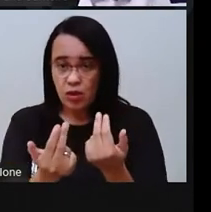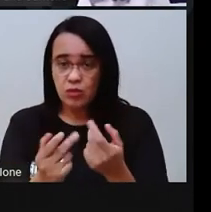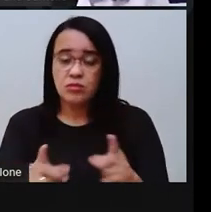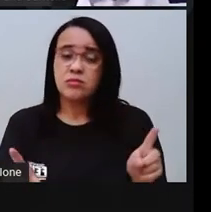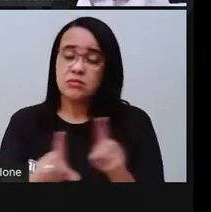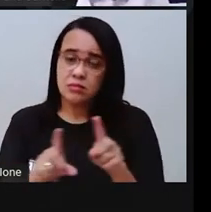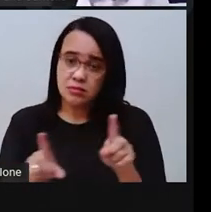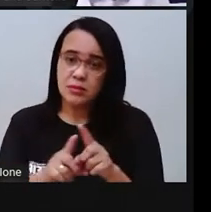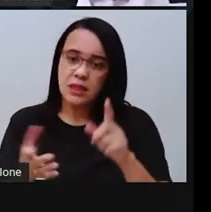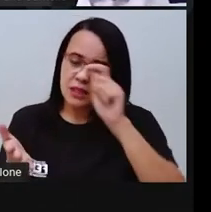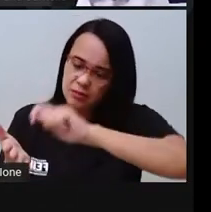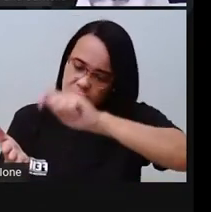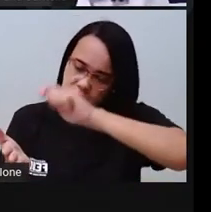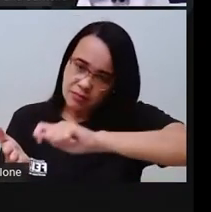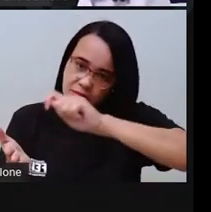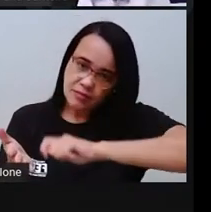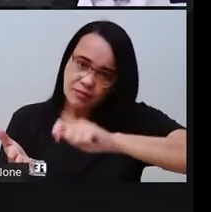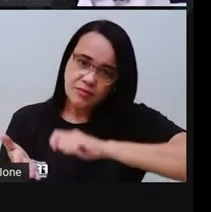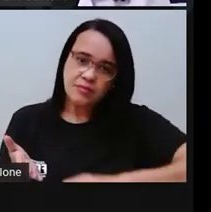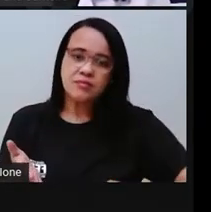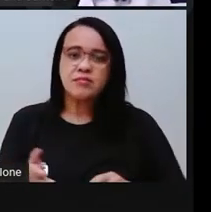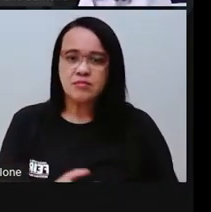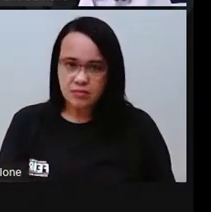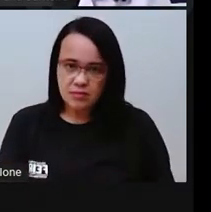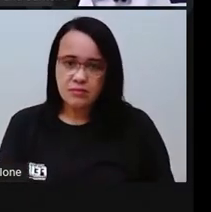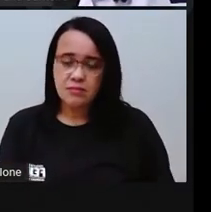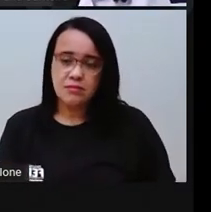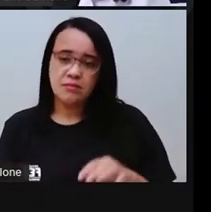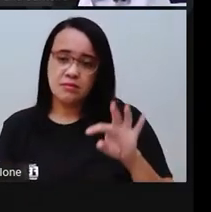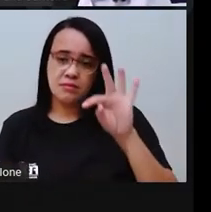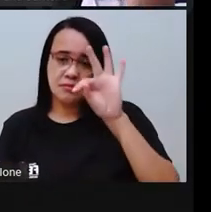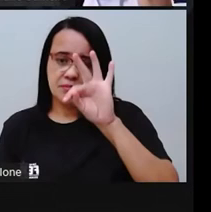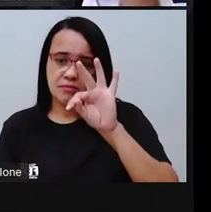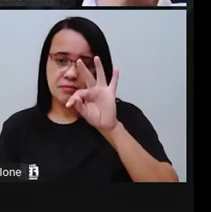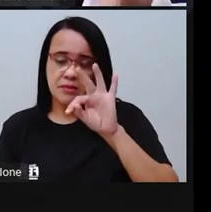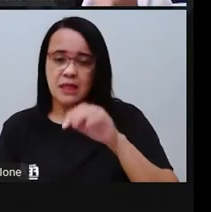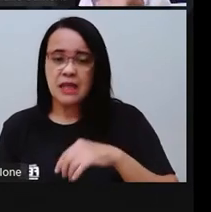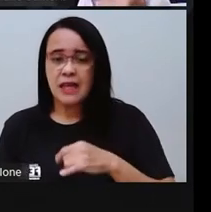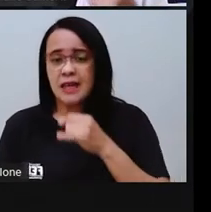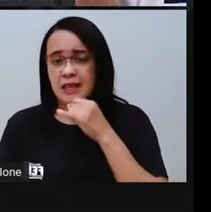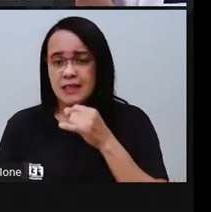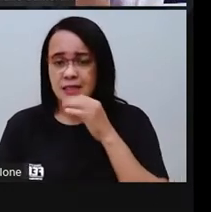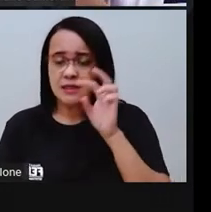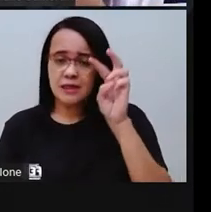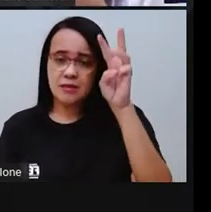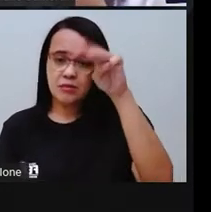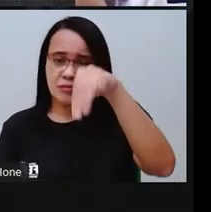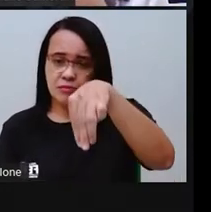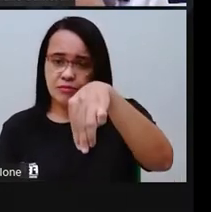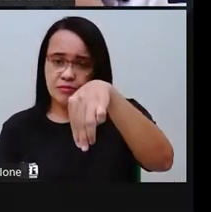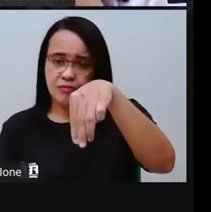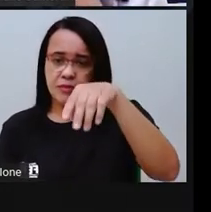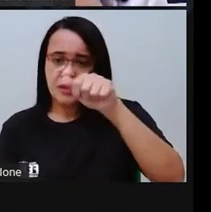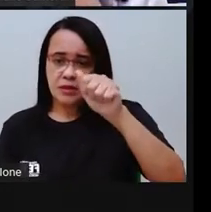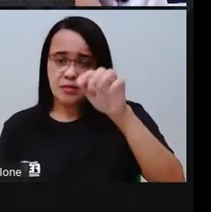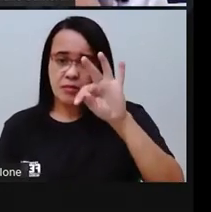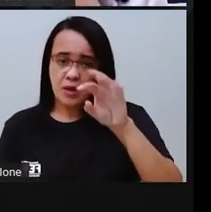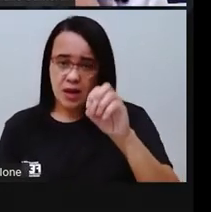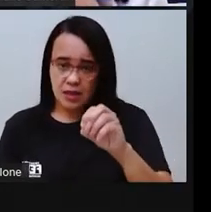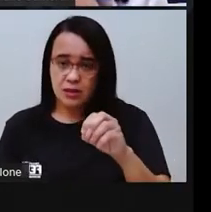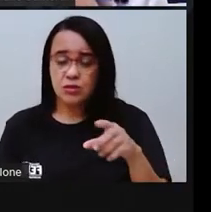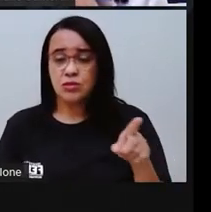inscrito olha só aqui do gato e o pó do mar né então o sino outra rima que aparece